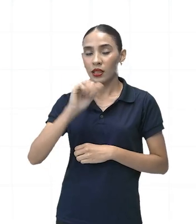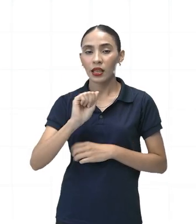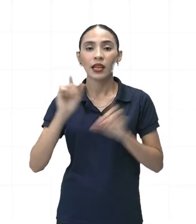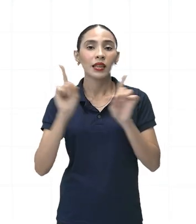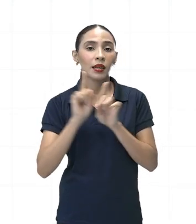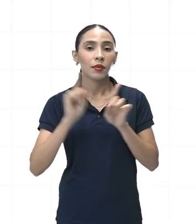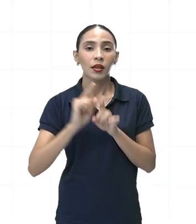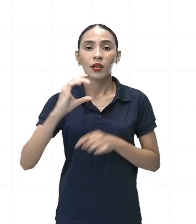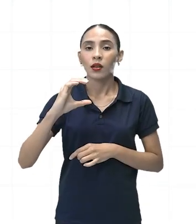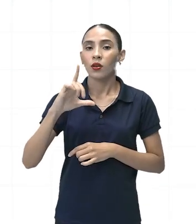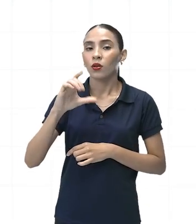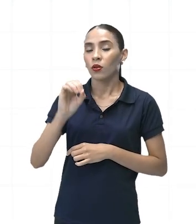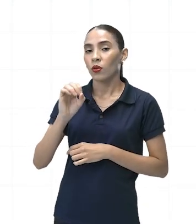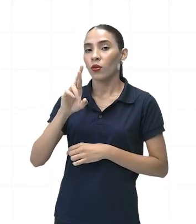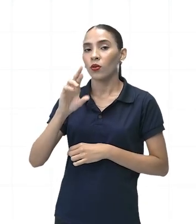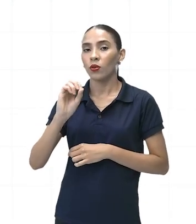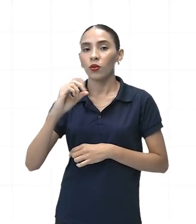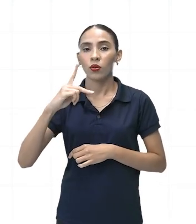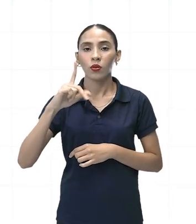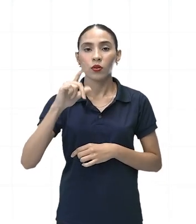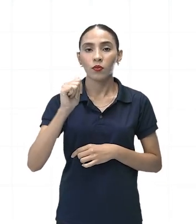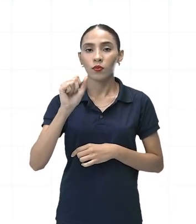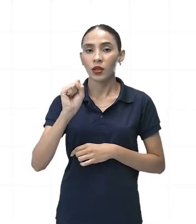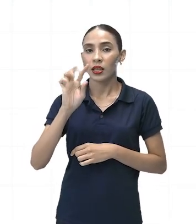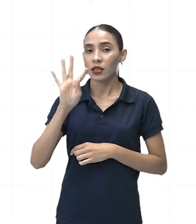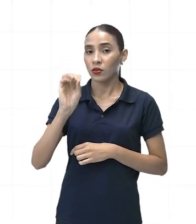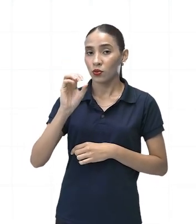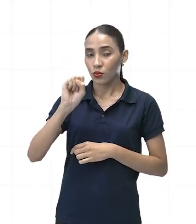de cloroplastos presentes nas plantas.